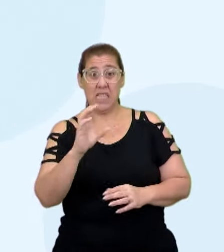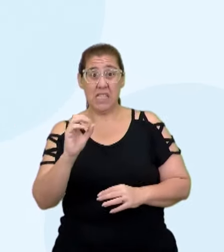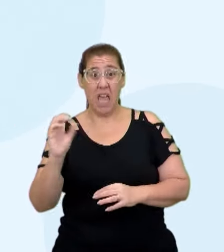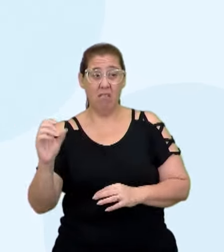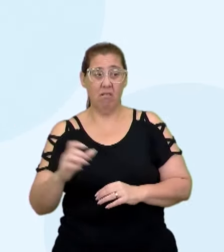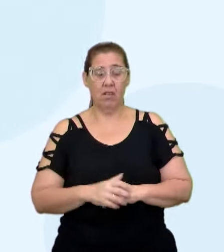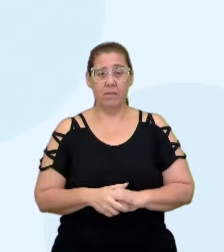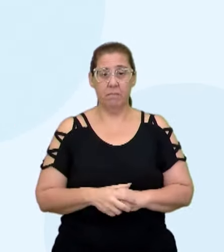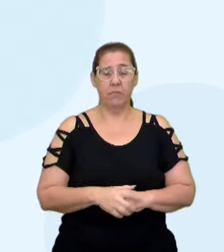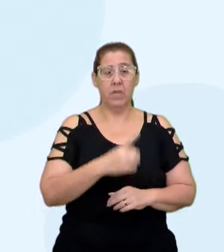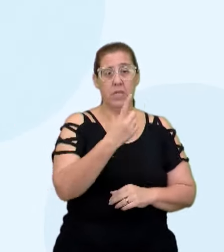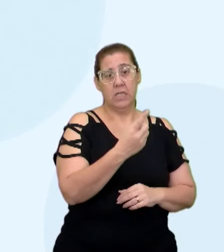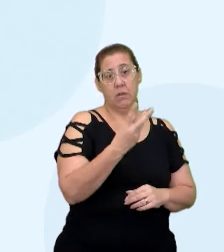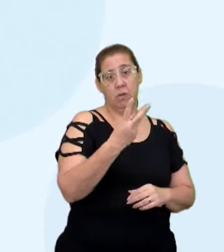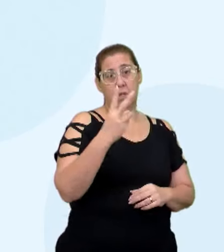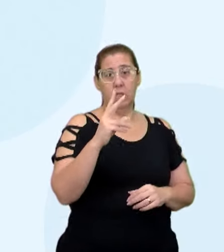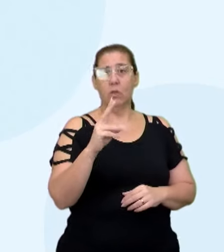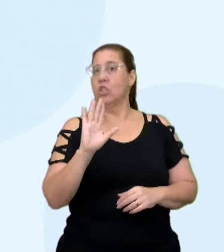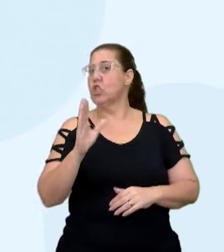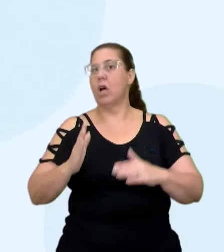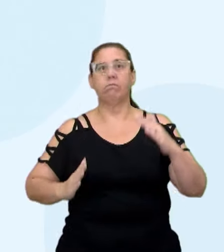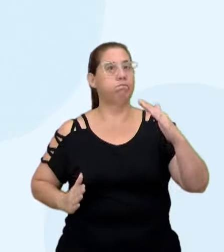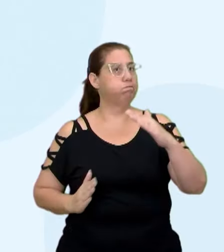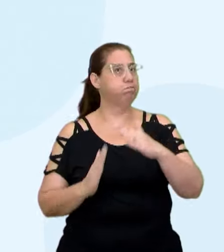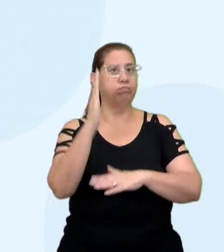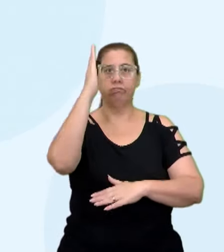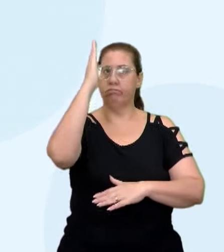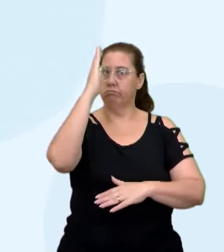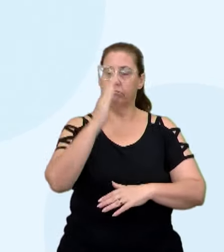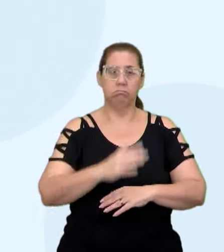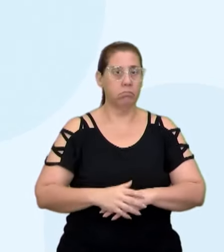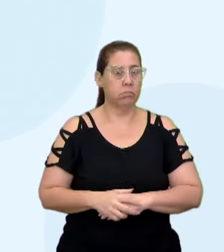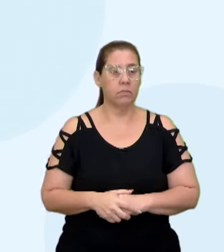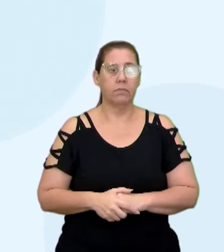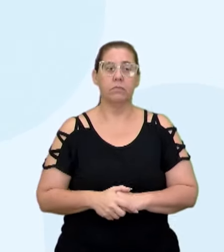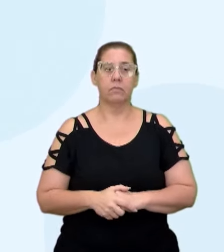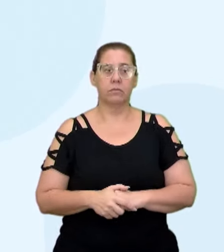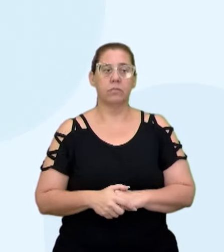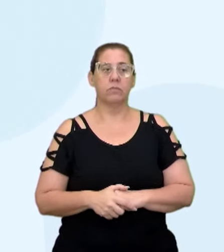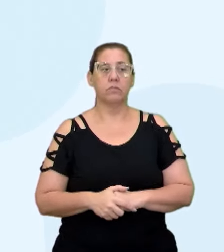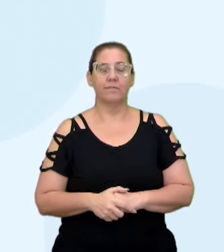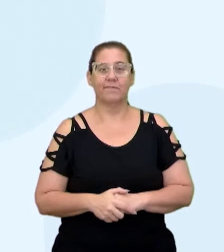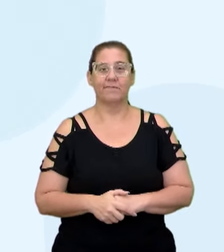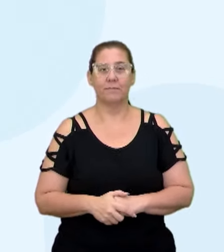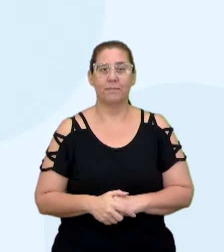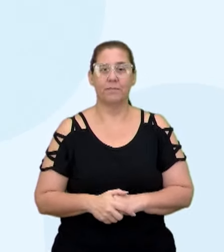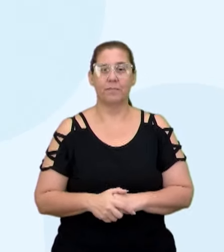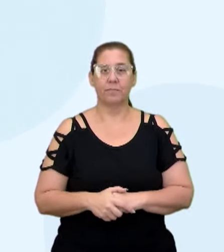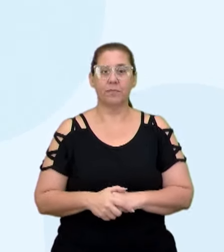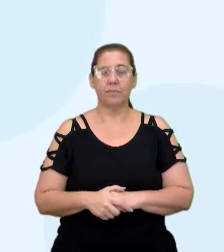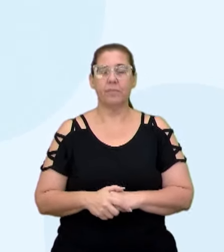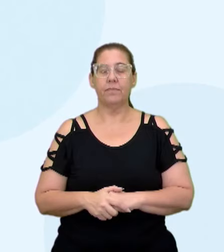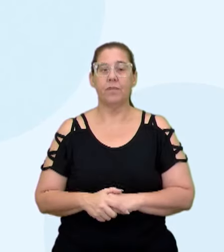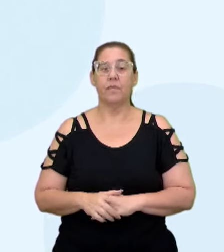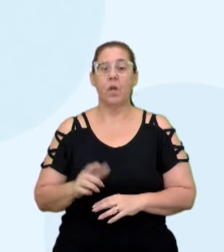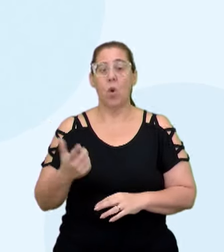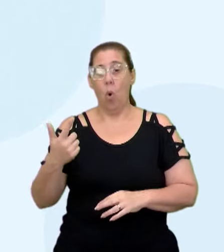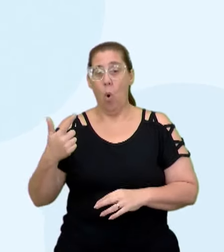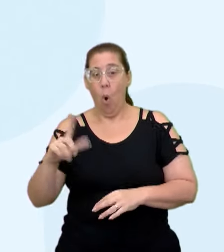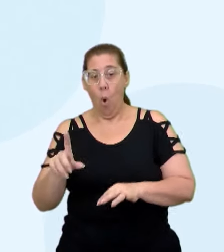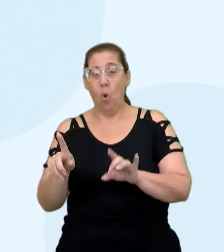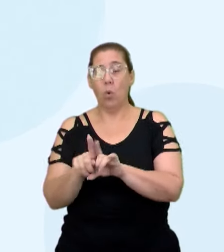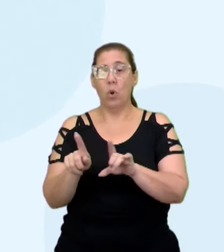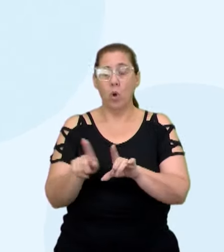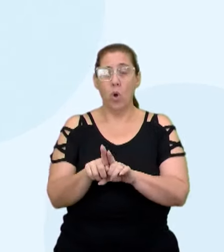100. 132 ela passou, né? Bastante, né? Passou bastante ali do valor de referência. Uma outra